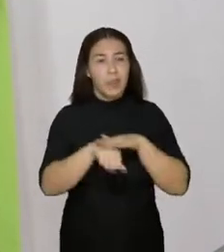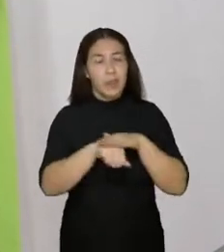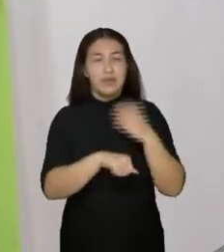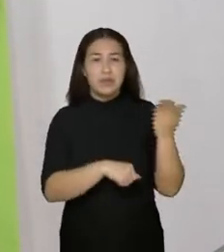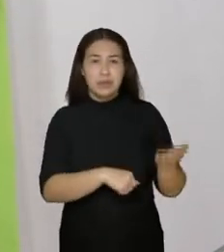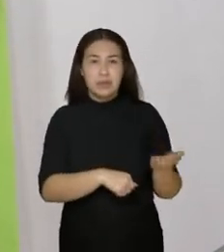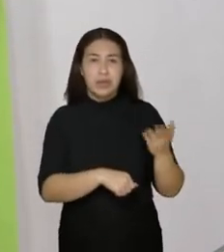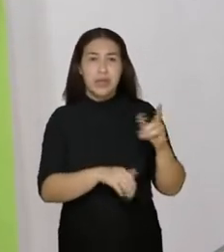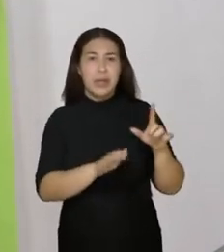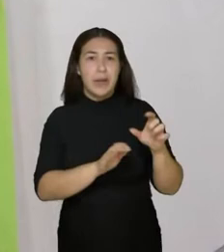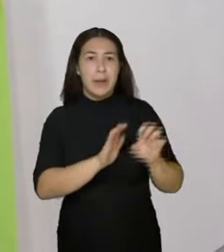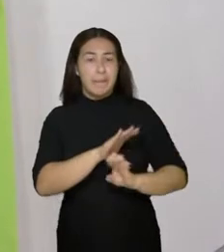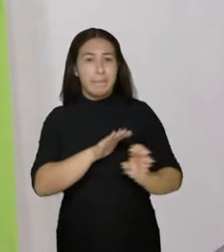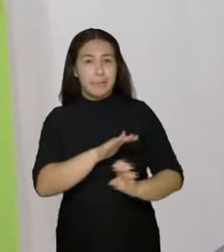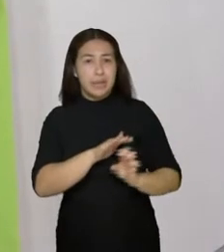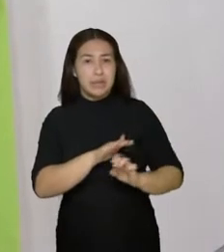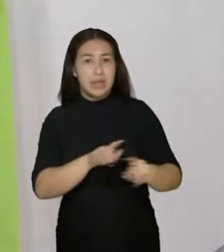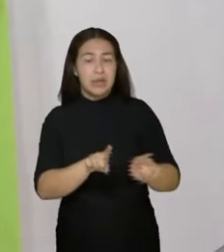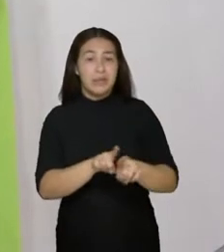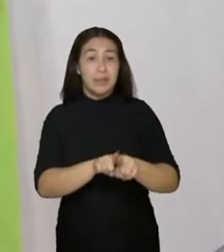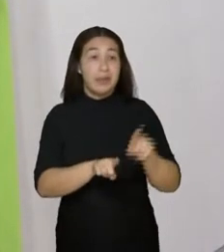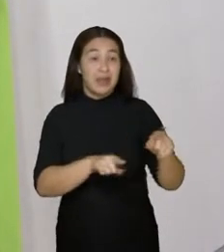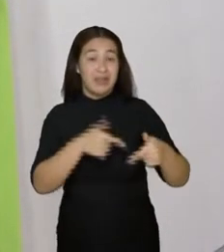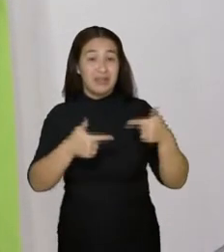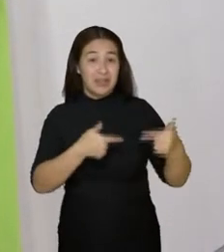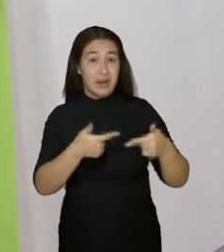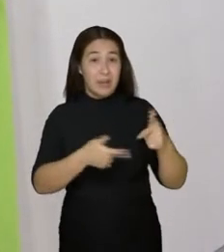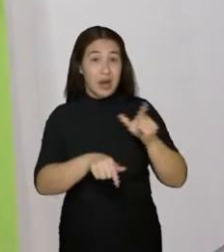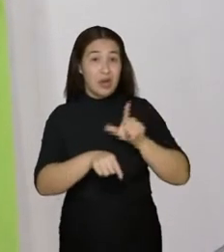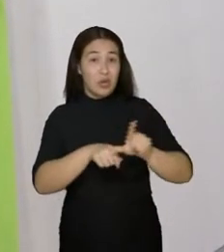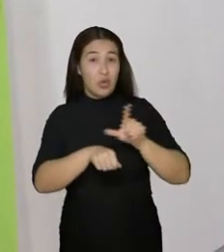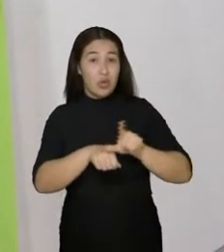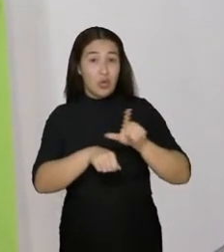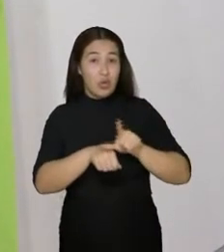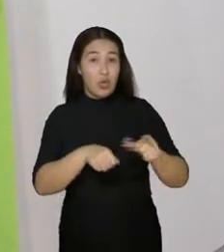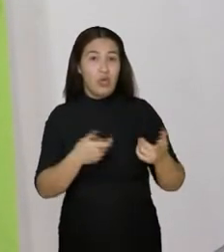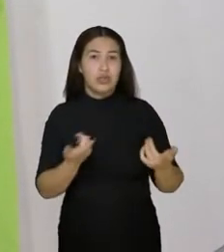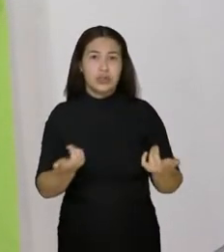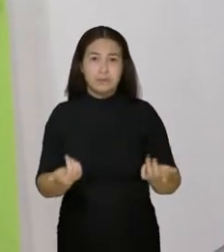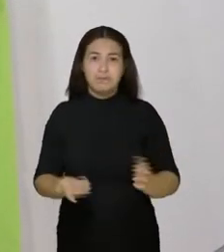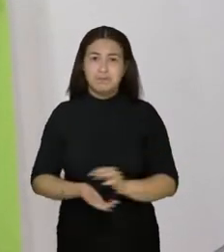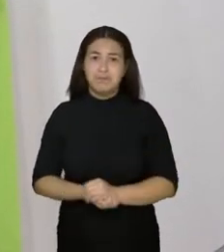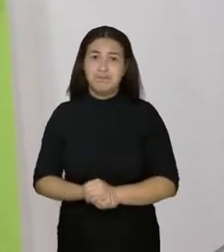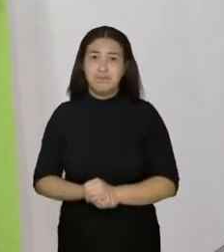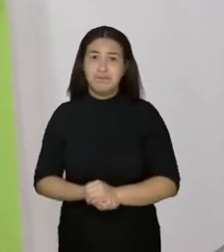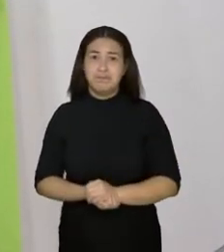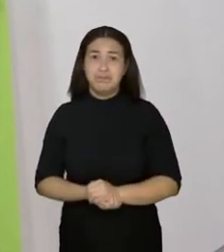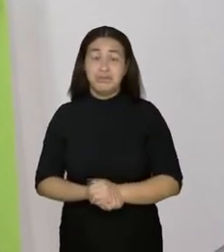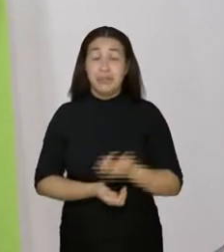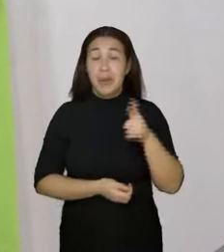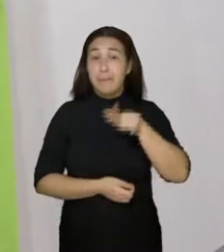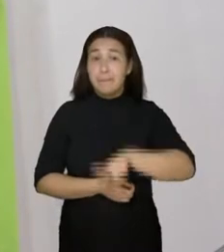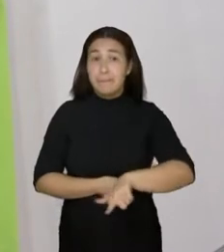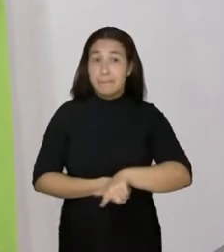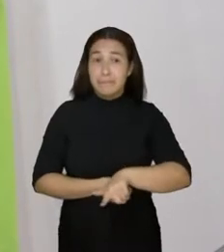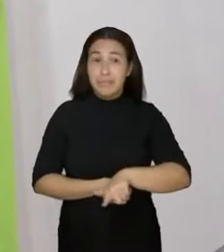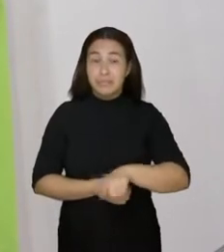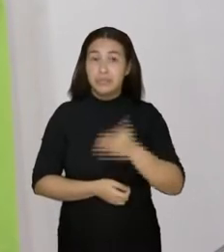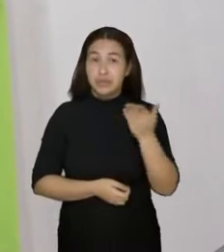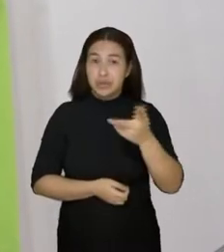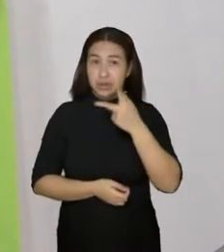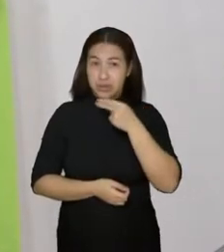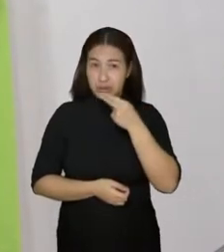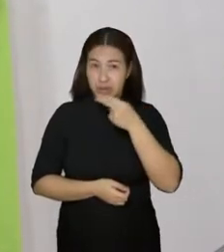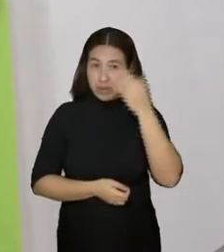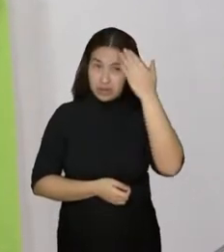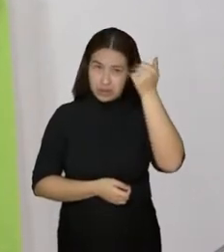de nós essa pauta e que com muito carinho queremos levar a Brasília mas não só isso Deputado Candy vossa excelência que